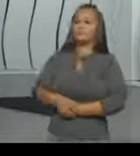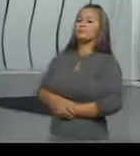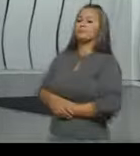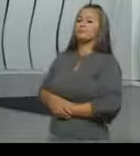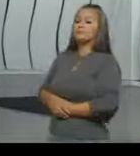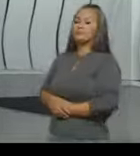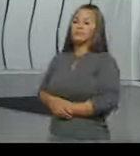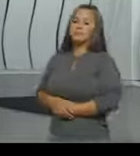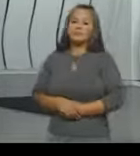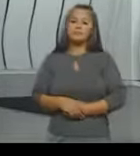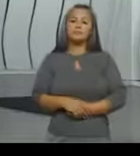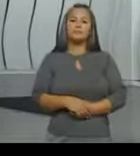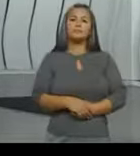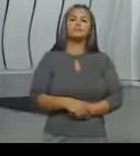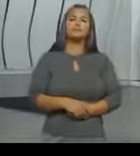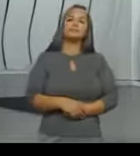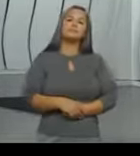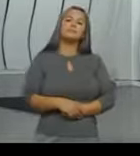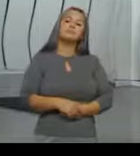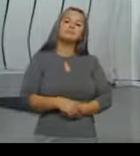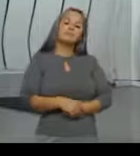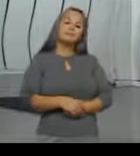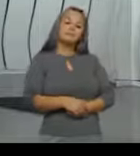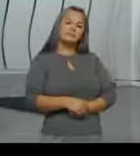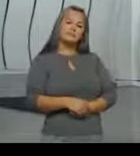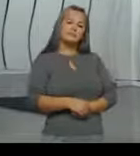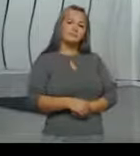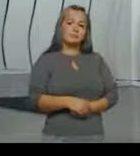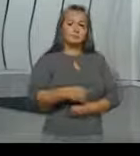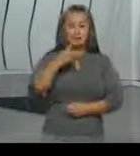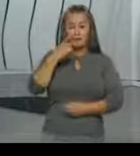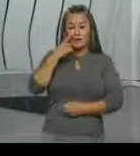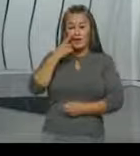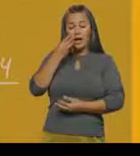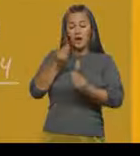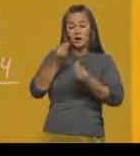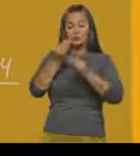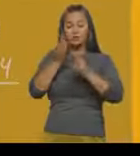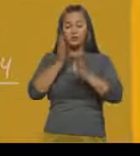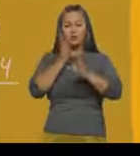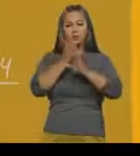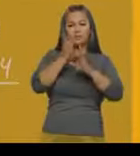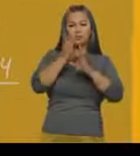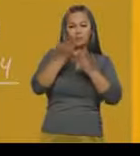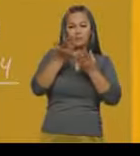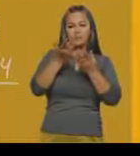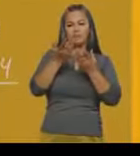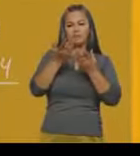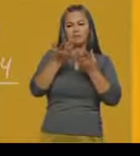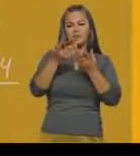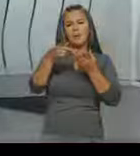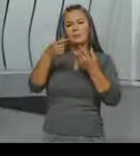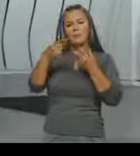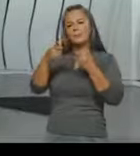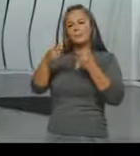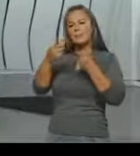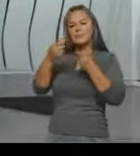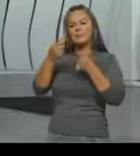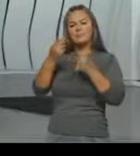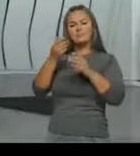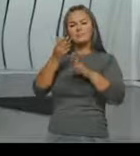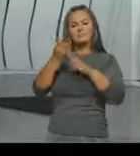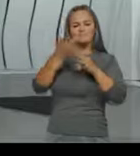desse círculo, ou ele vai te dar o valor do raio, ou ele vai te dar a área. Ah, eu vou achar a